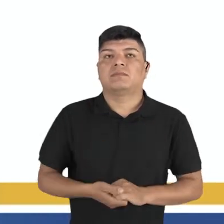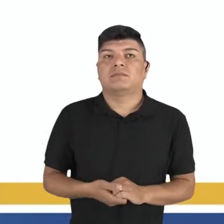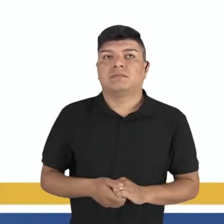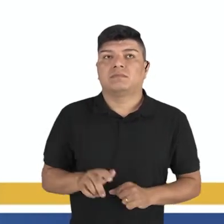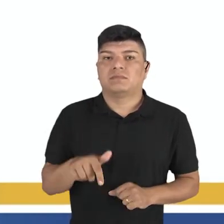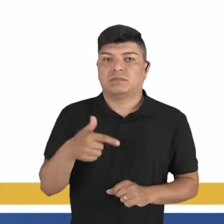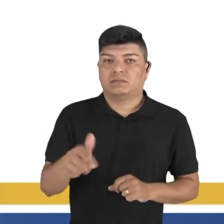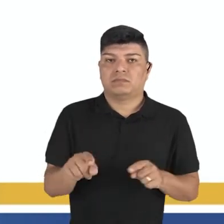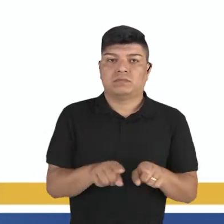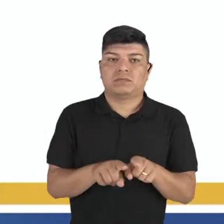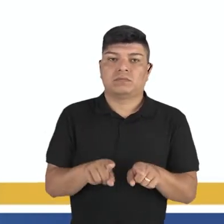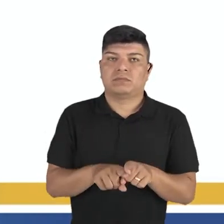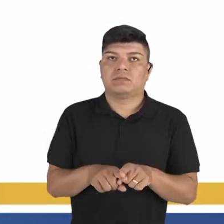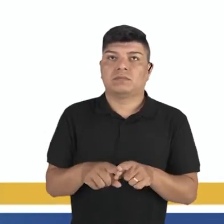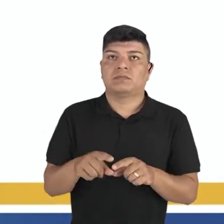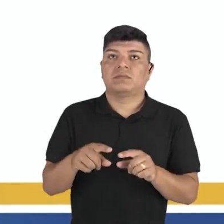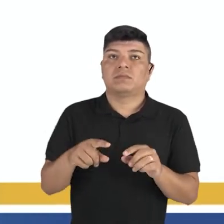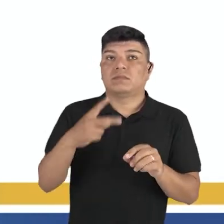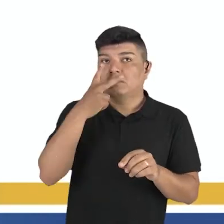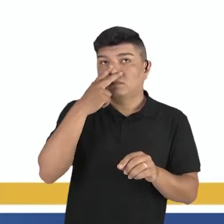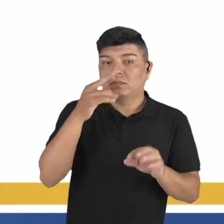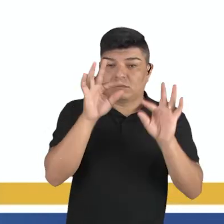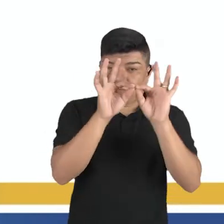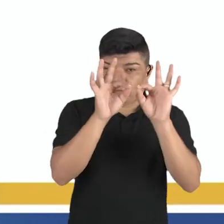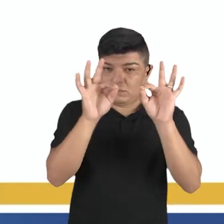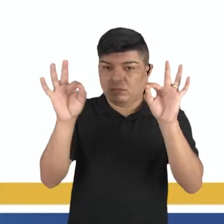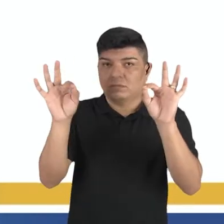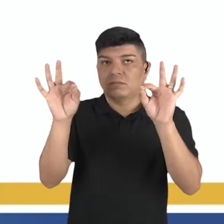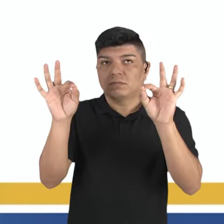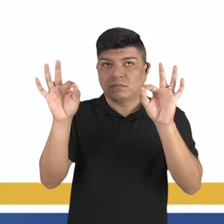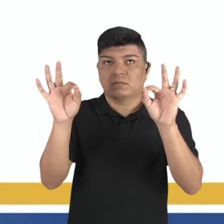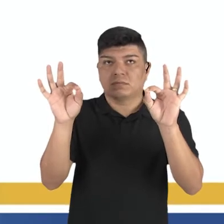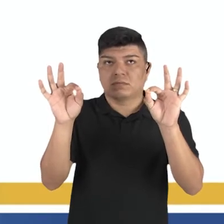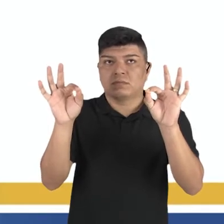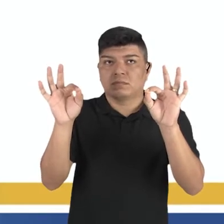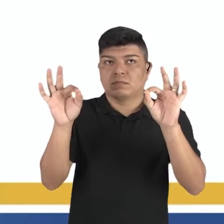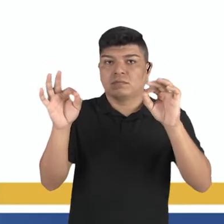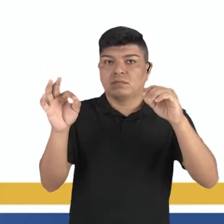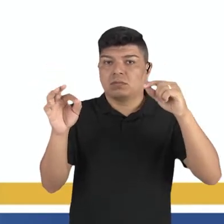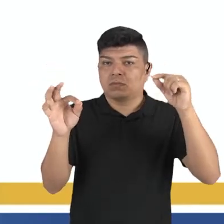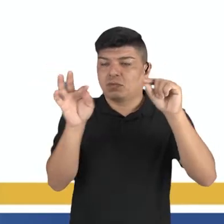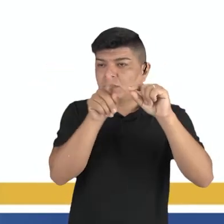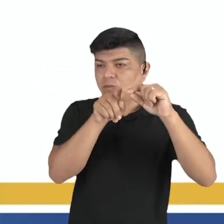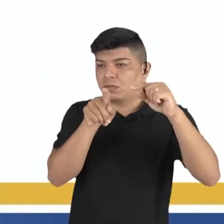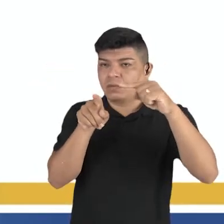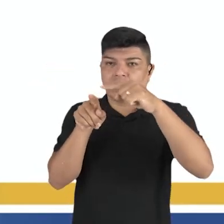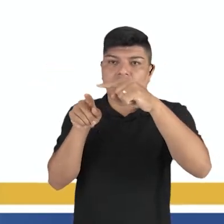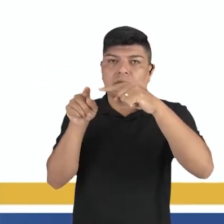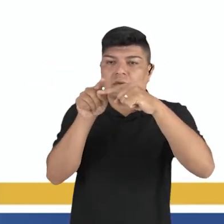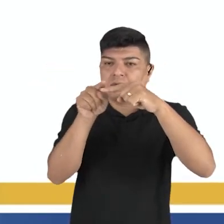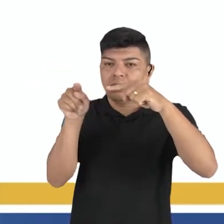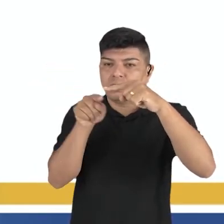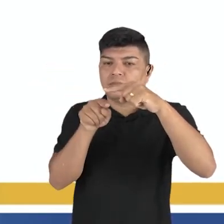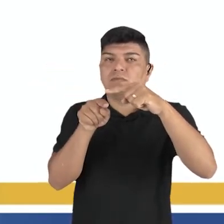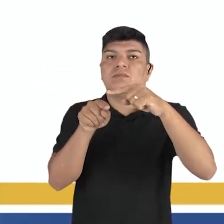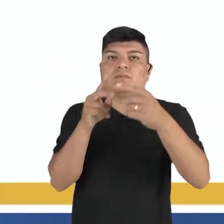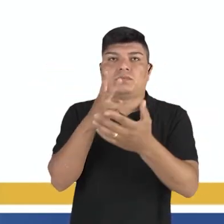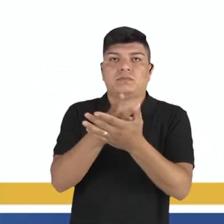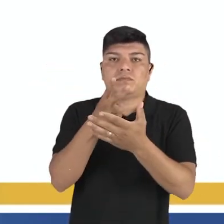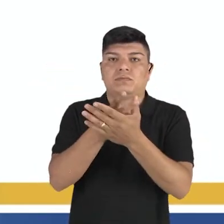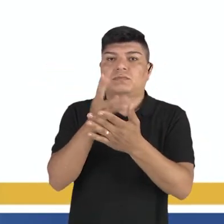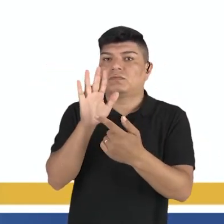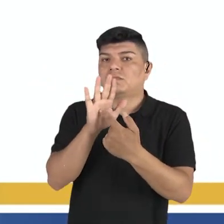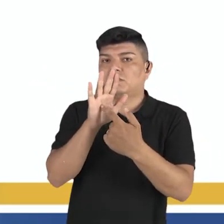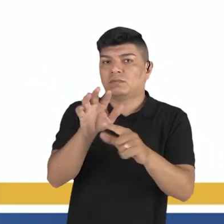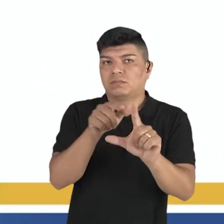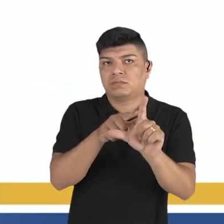E outra coisa é que precisa ter essa setinha em cima, para indicar que é uma semirreta. Então, sempre é obrigatório ter esses elementos quando eu vou indicar o